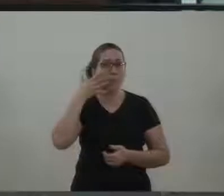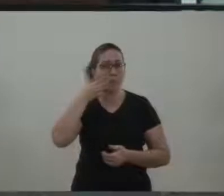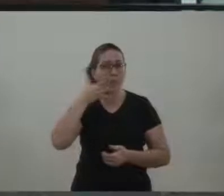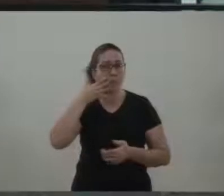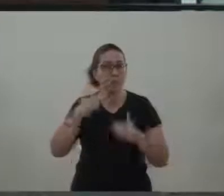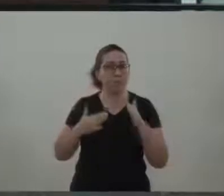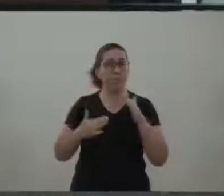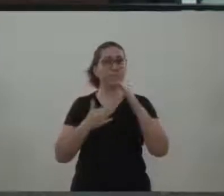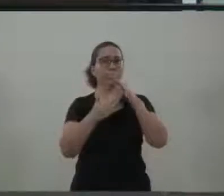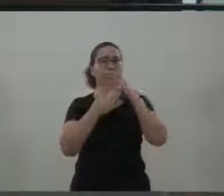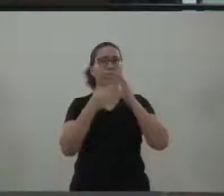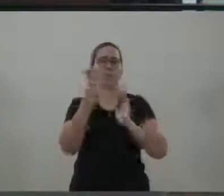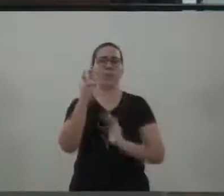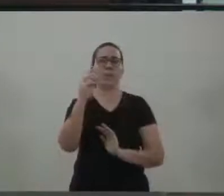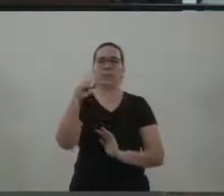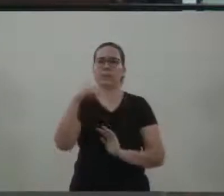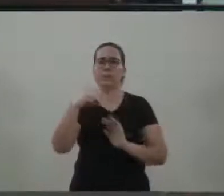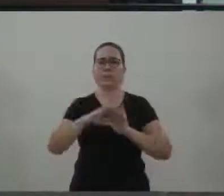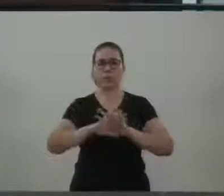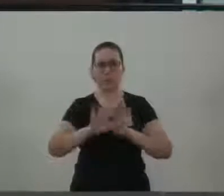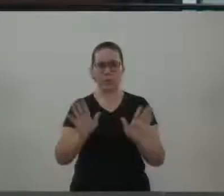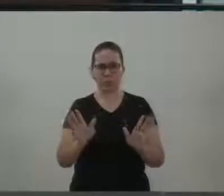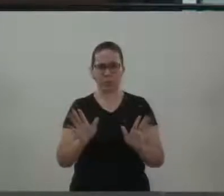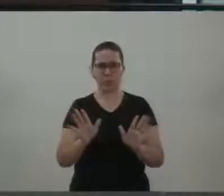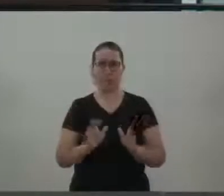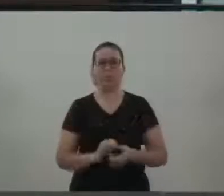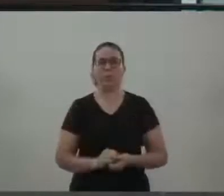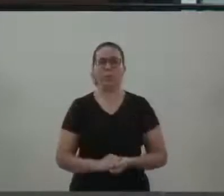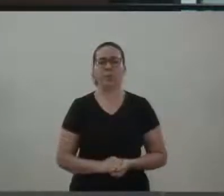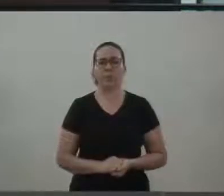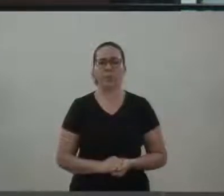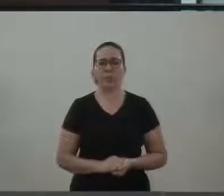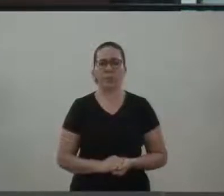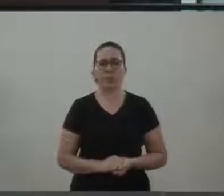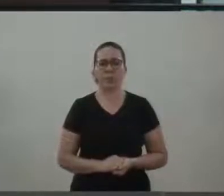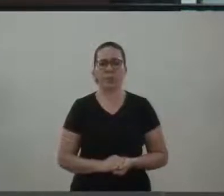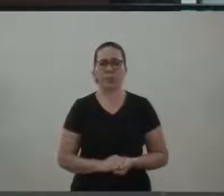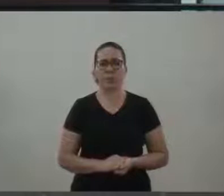poderá exceder o prazo de 10 minutos improrrogáveis.